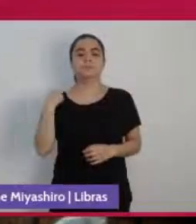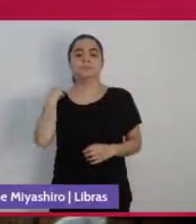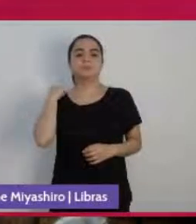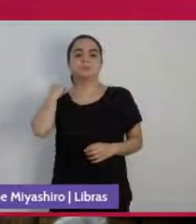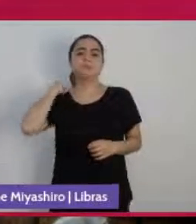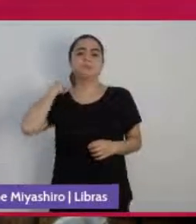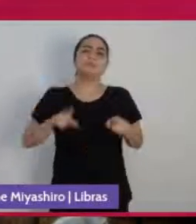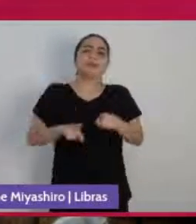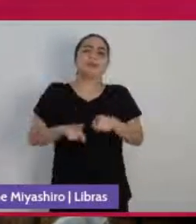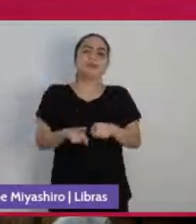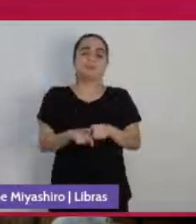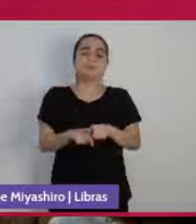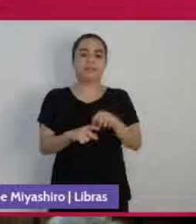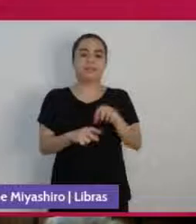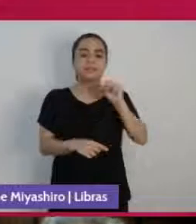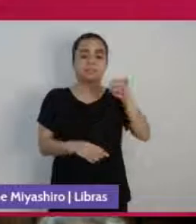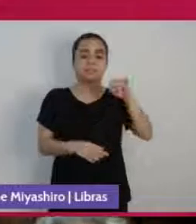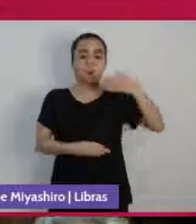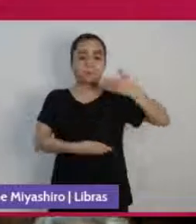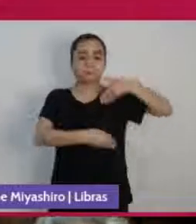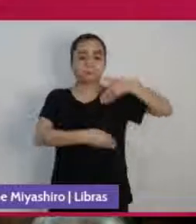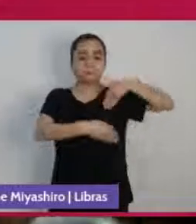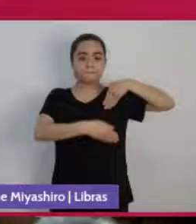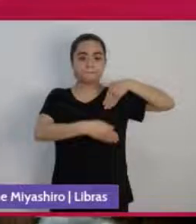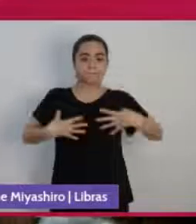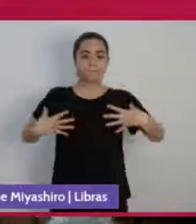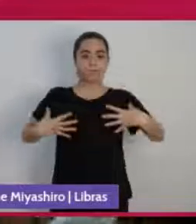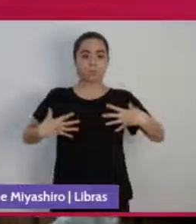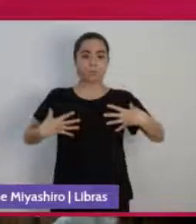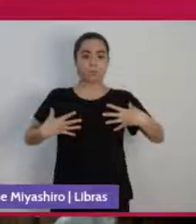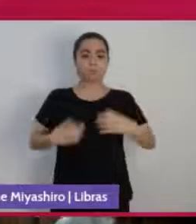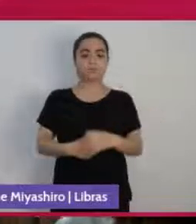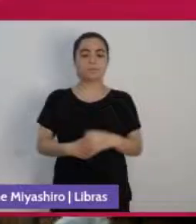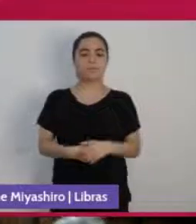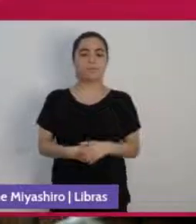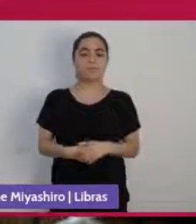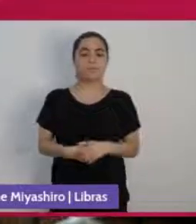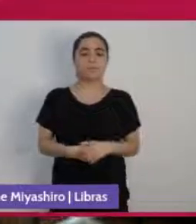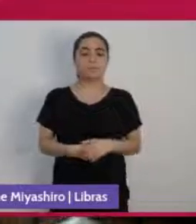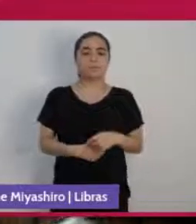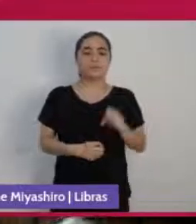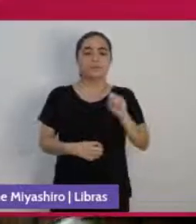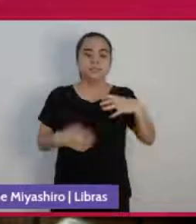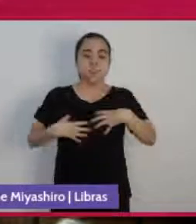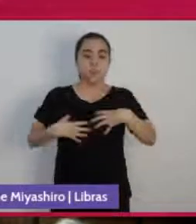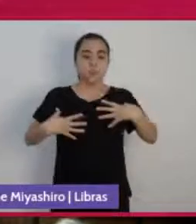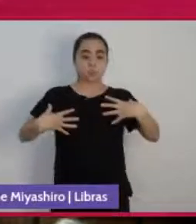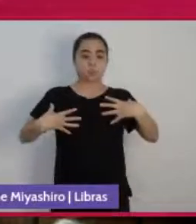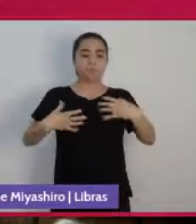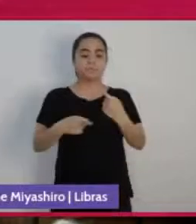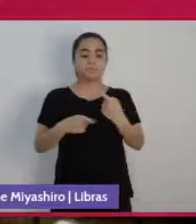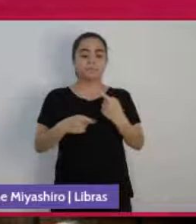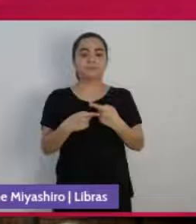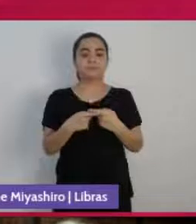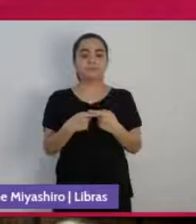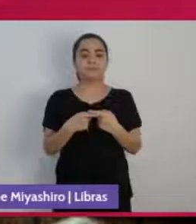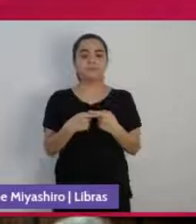saber se a paciente tem implante de silicone, tem que ter uma questão lá se tem implante. Por quê?